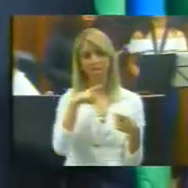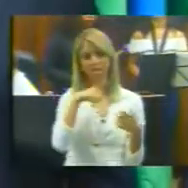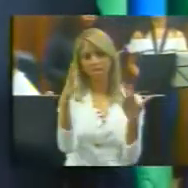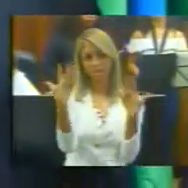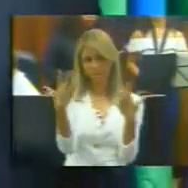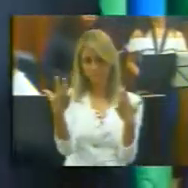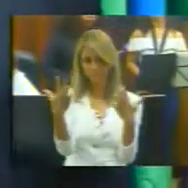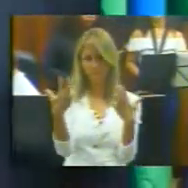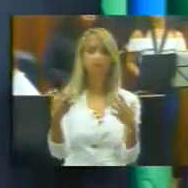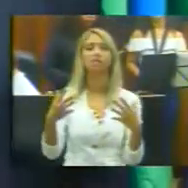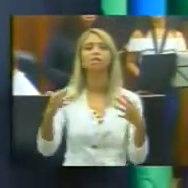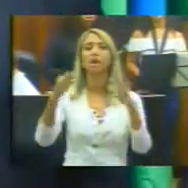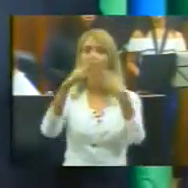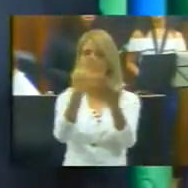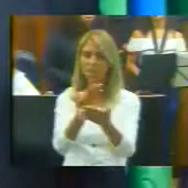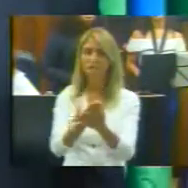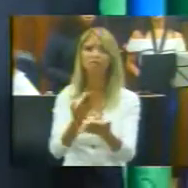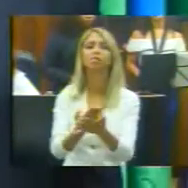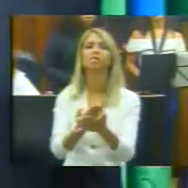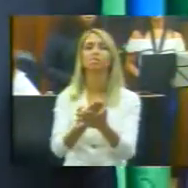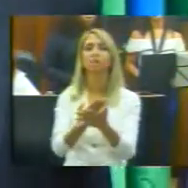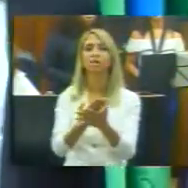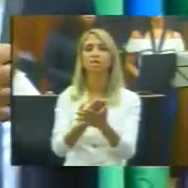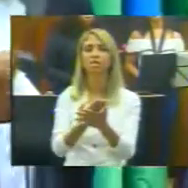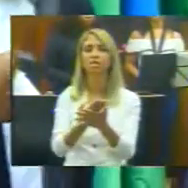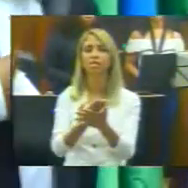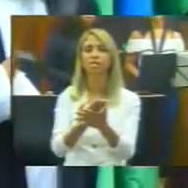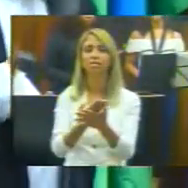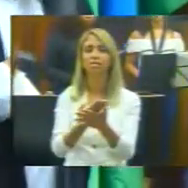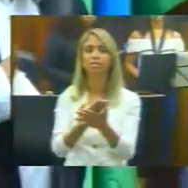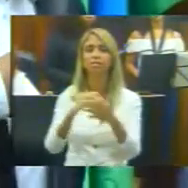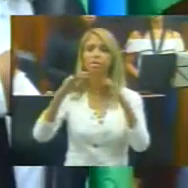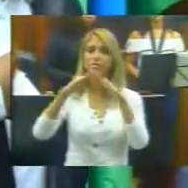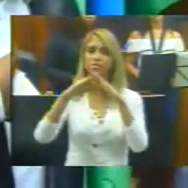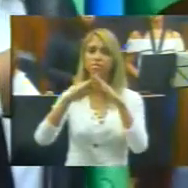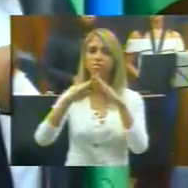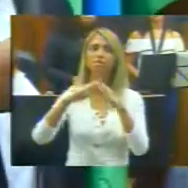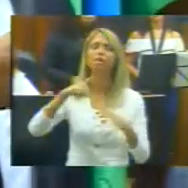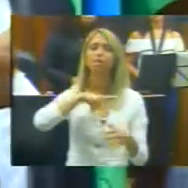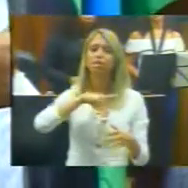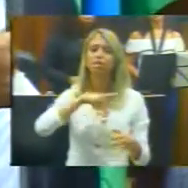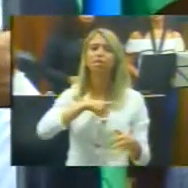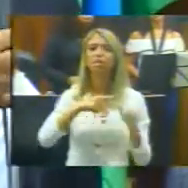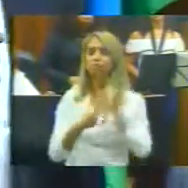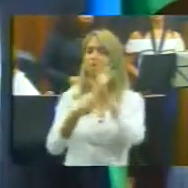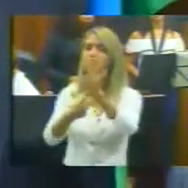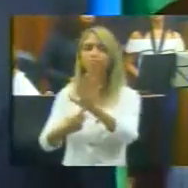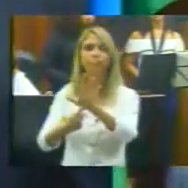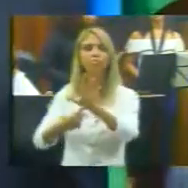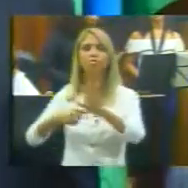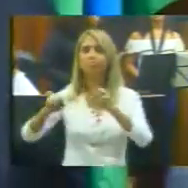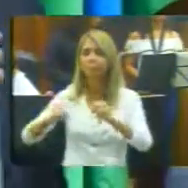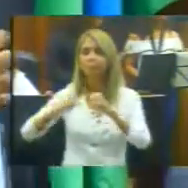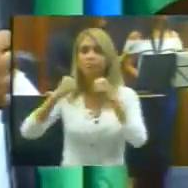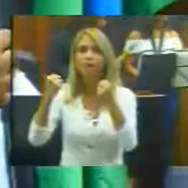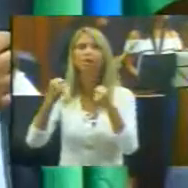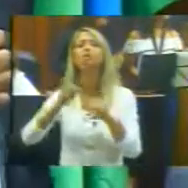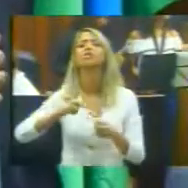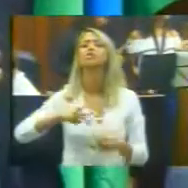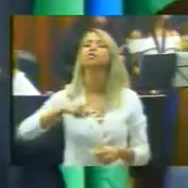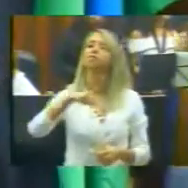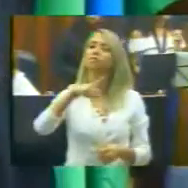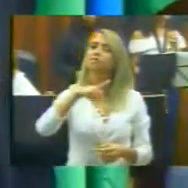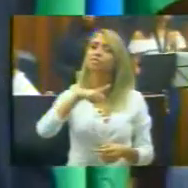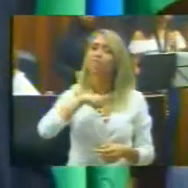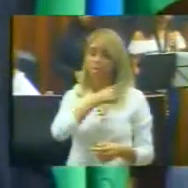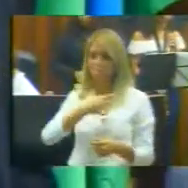Duarte. Essa escola que encanta a todos, tem uma marca forte na vida do Aquiles.